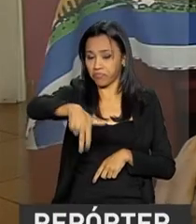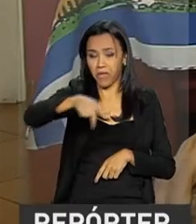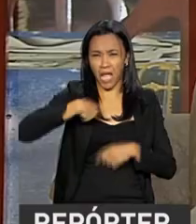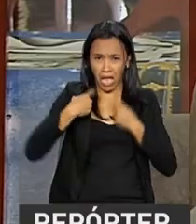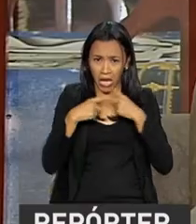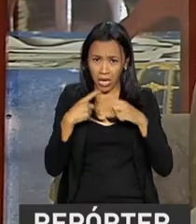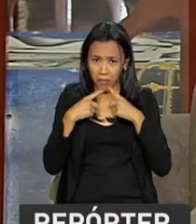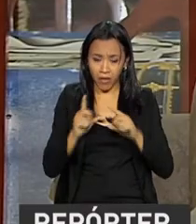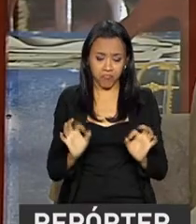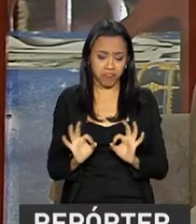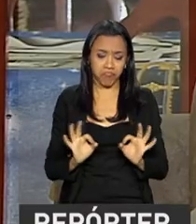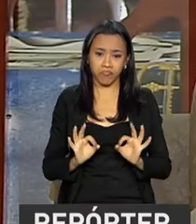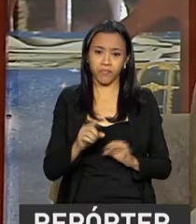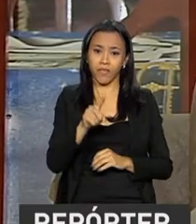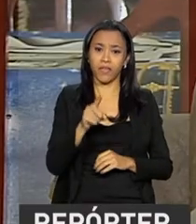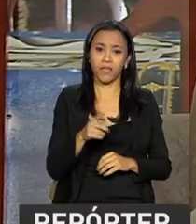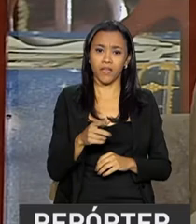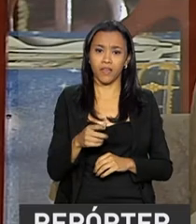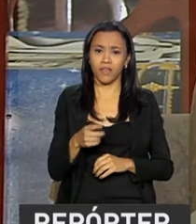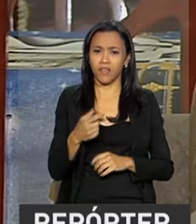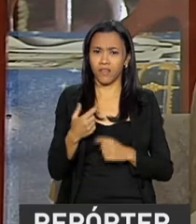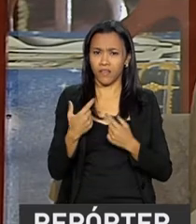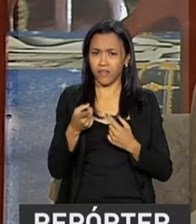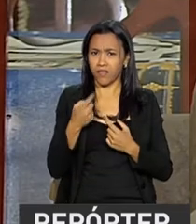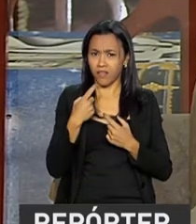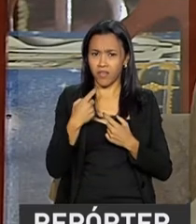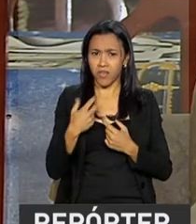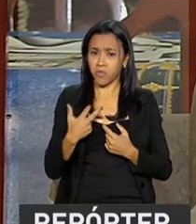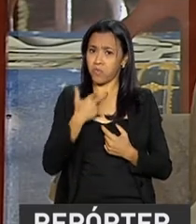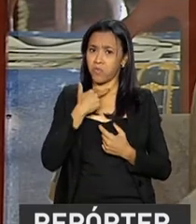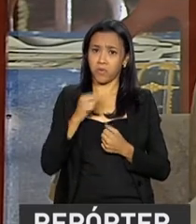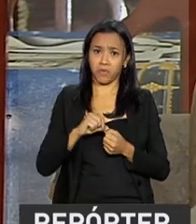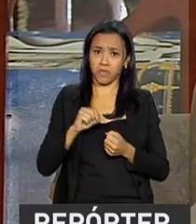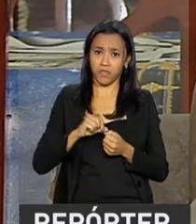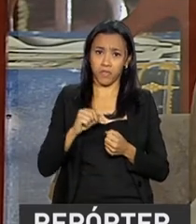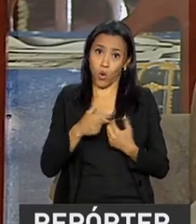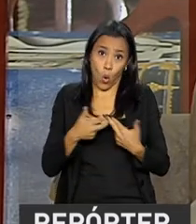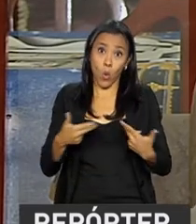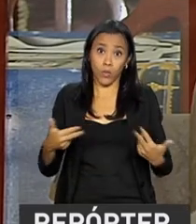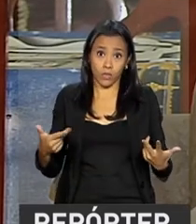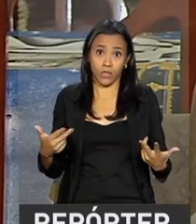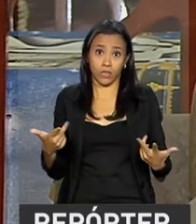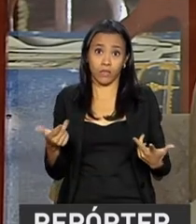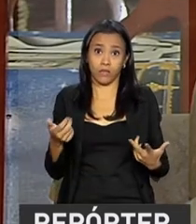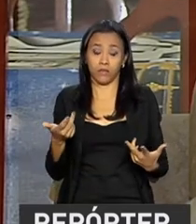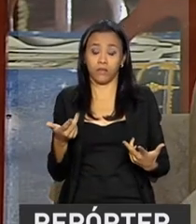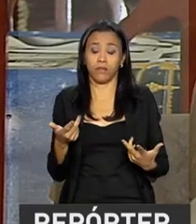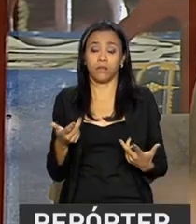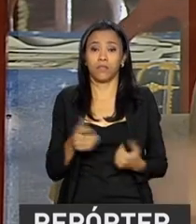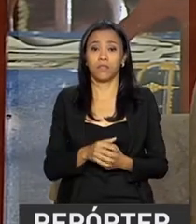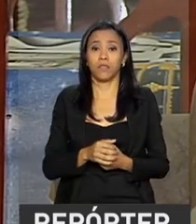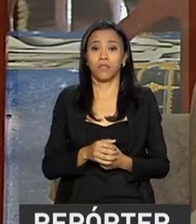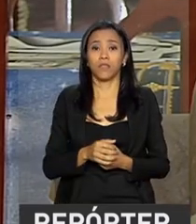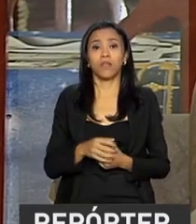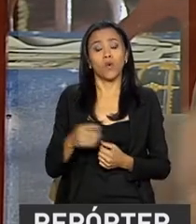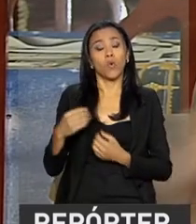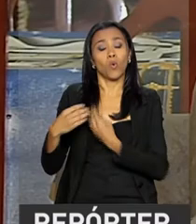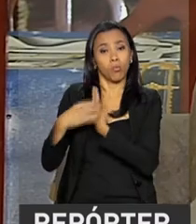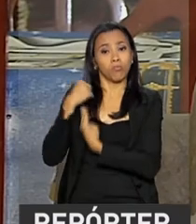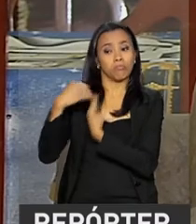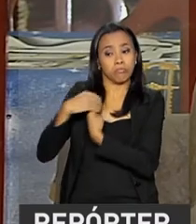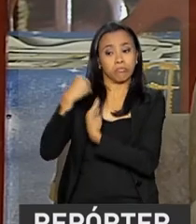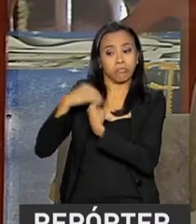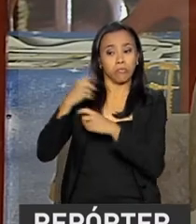reclamar mudou nova como vou ter que ficar com ela não posso fazer prova ganso topo gigio cumprindo com o médico